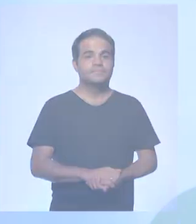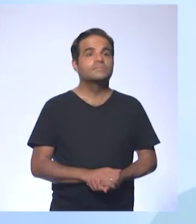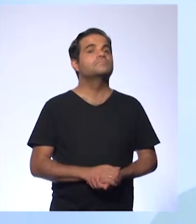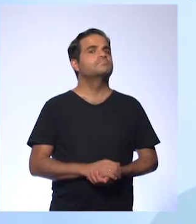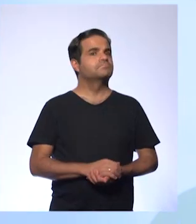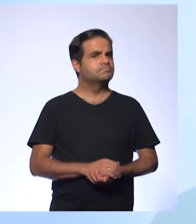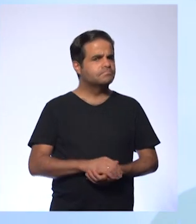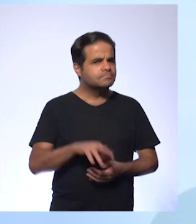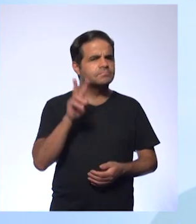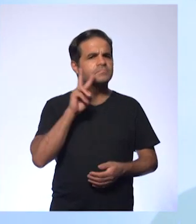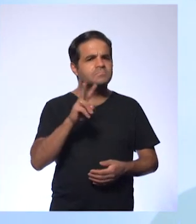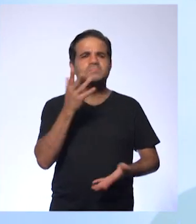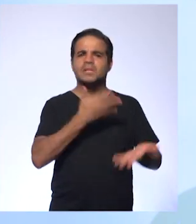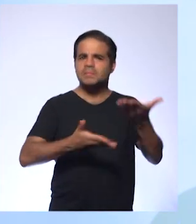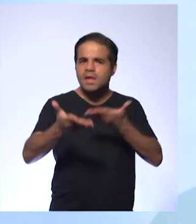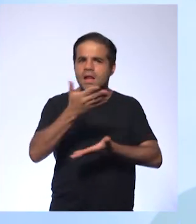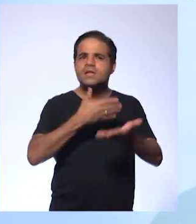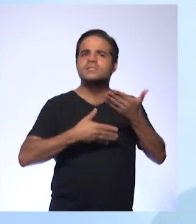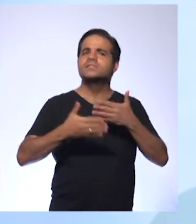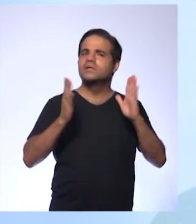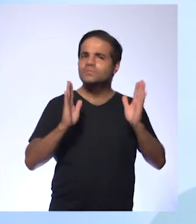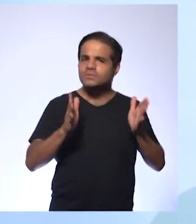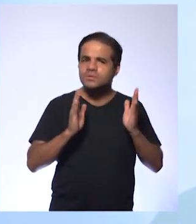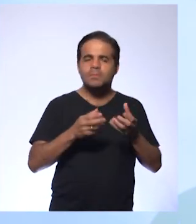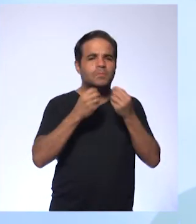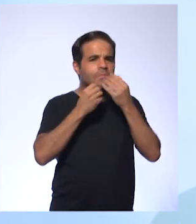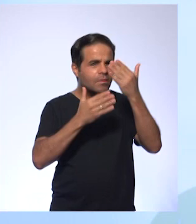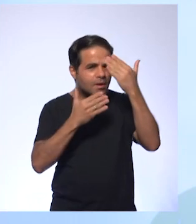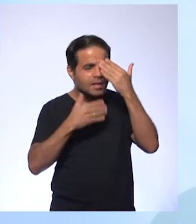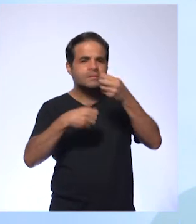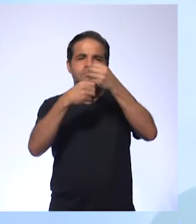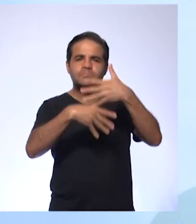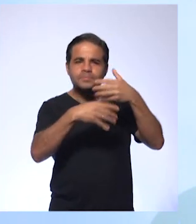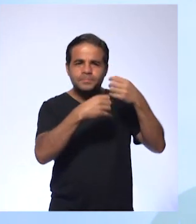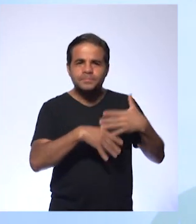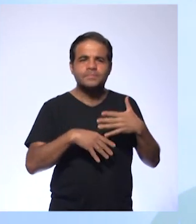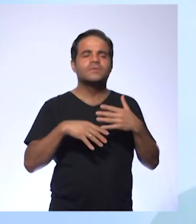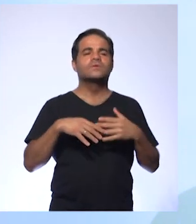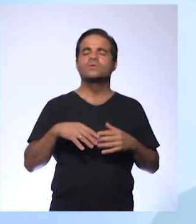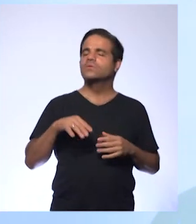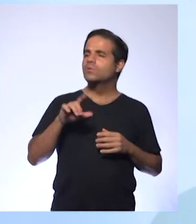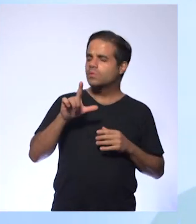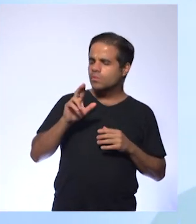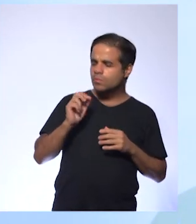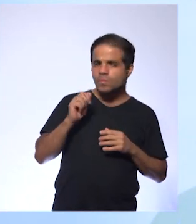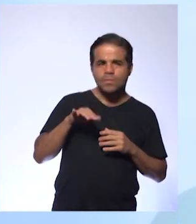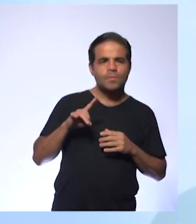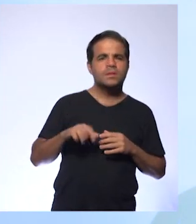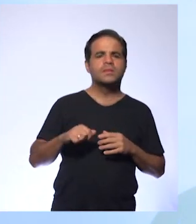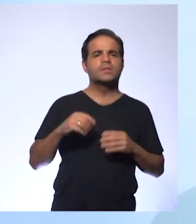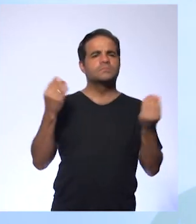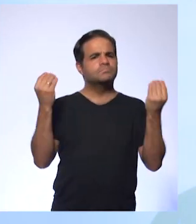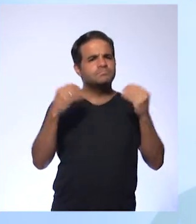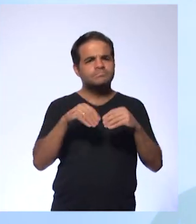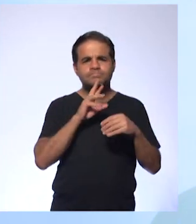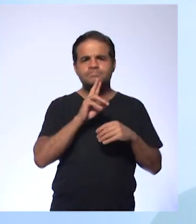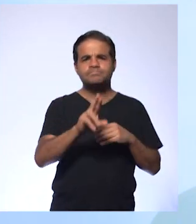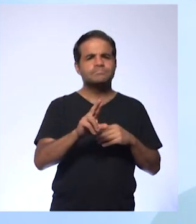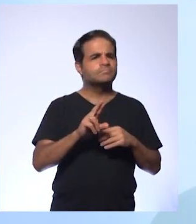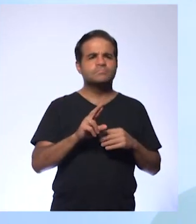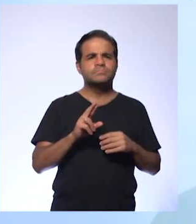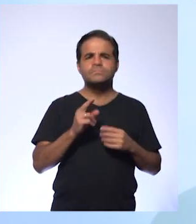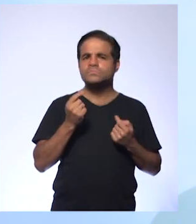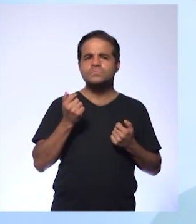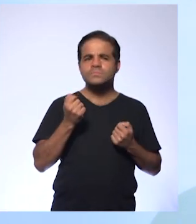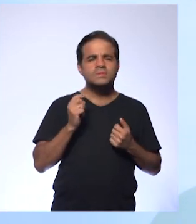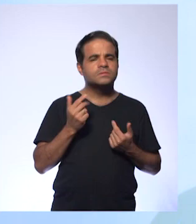Olha, muita interação, já agradeço pela participação de vocês. E olha, Luanda, eles colocaram uma resposta praticamente